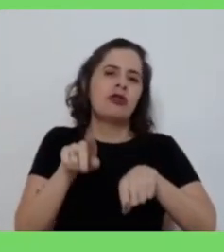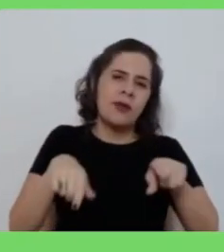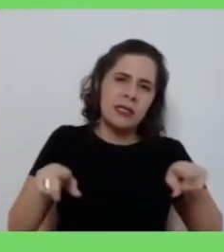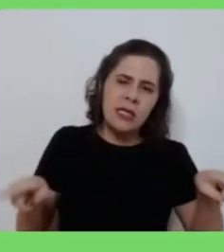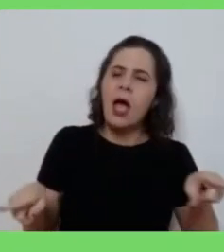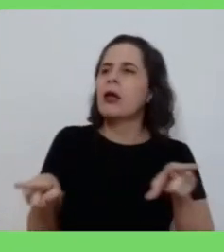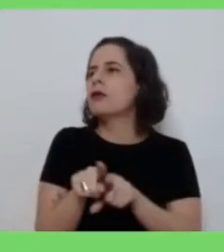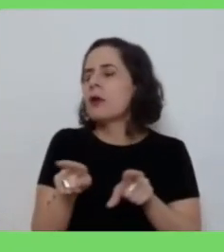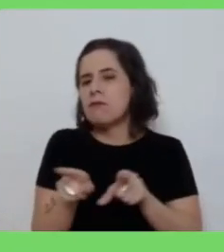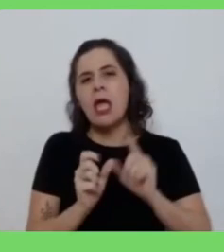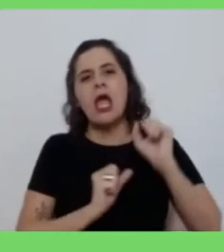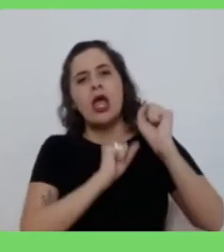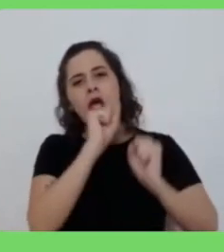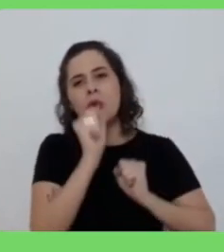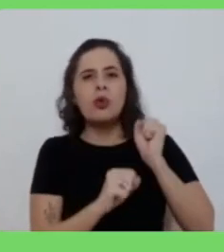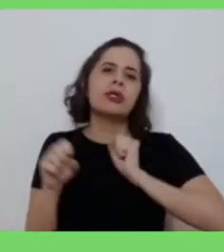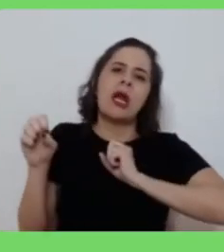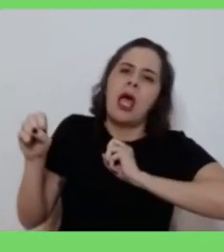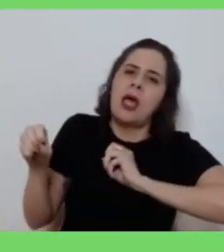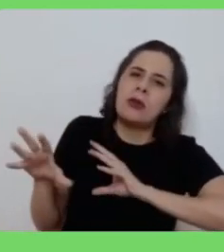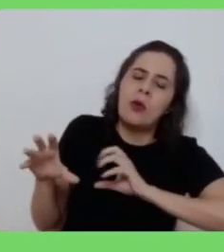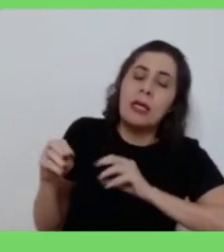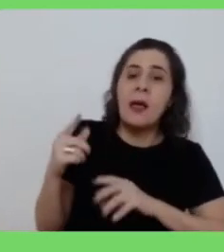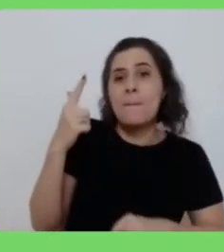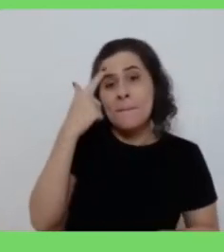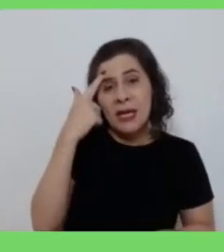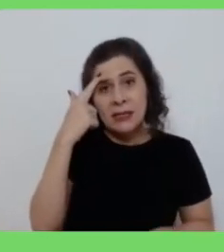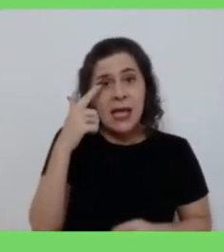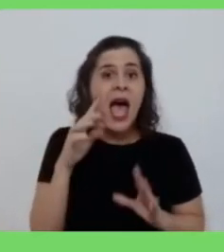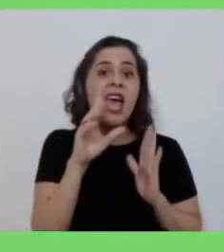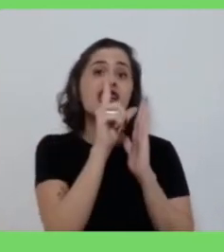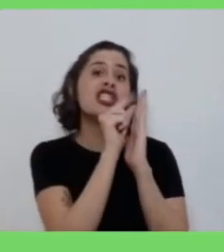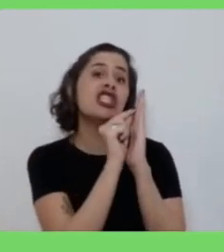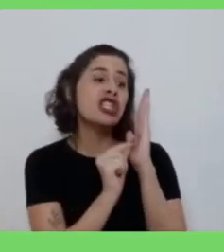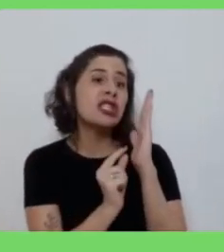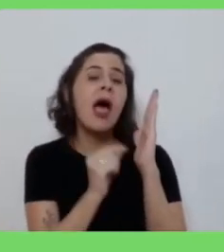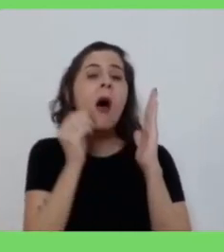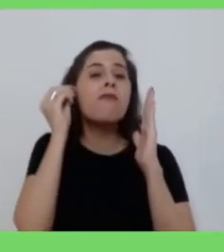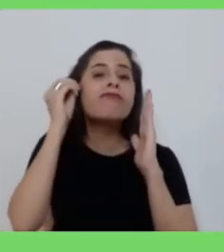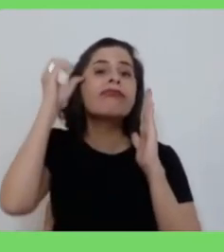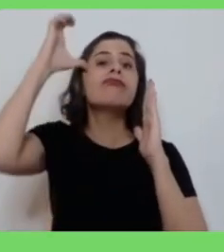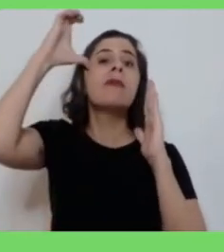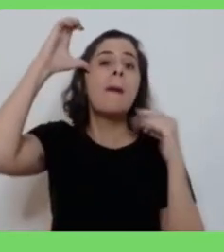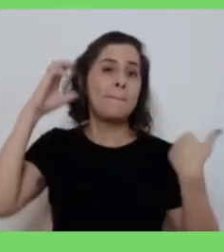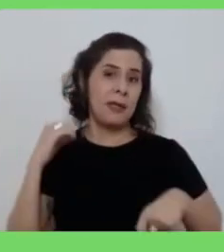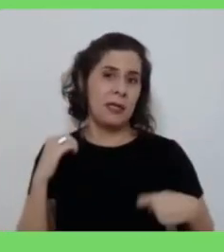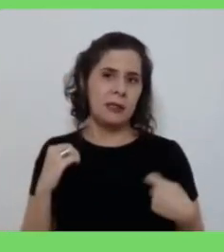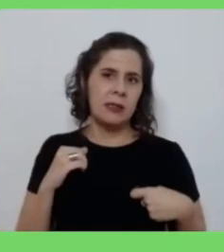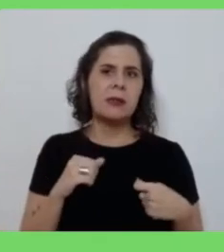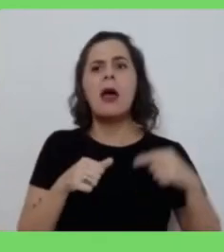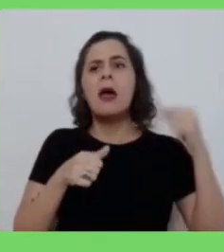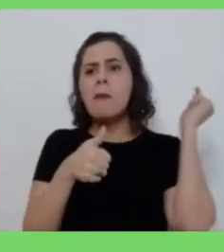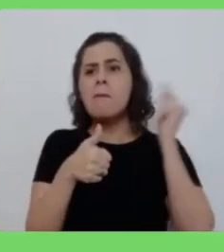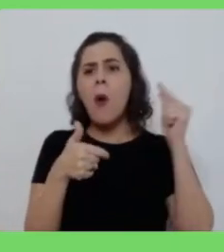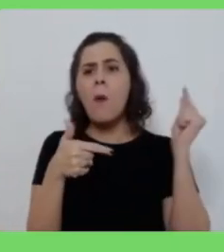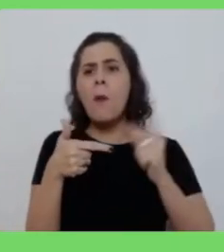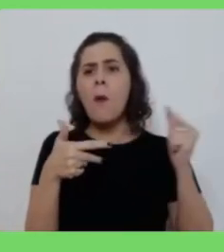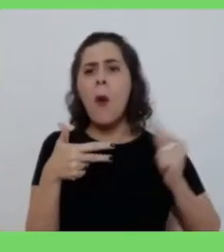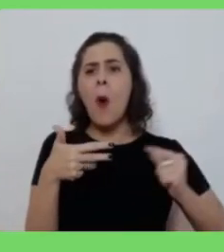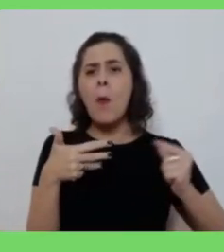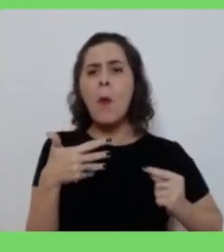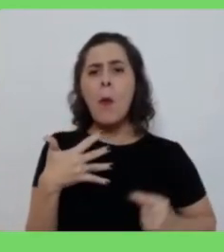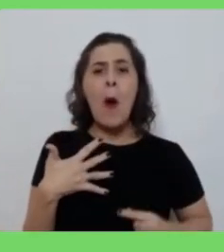educação soberania digital entre outros pontos que esses pontos realmente virassem plano de